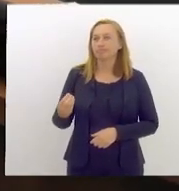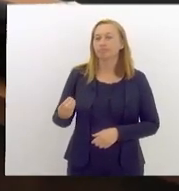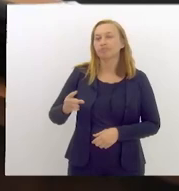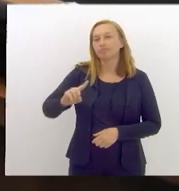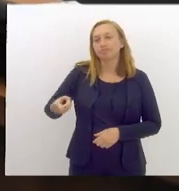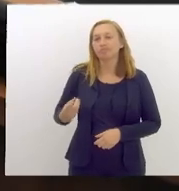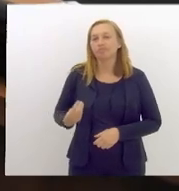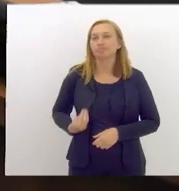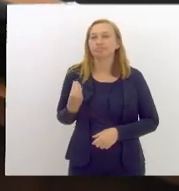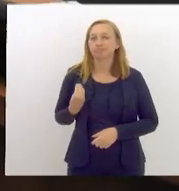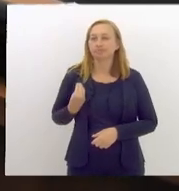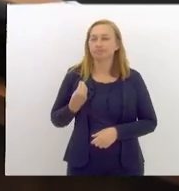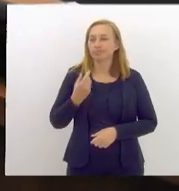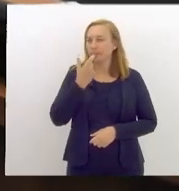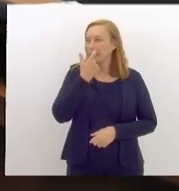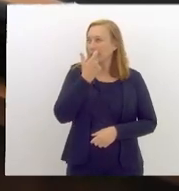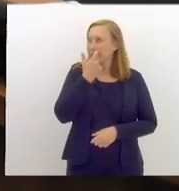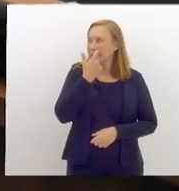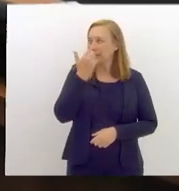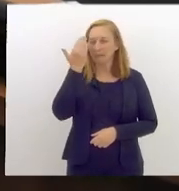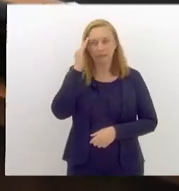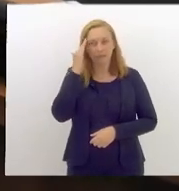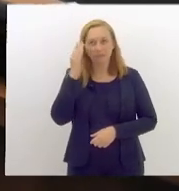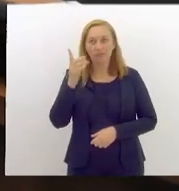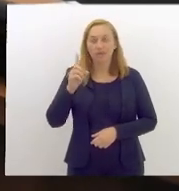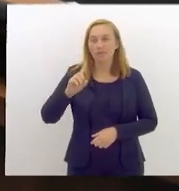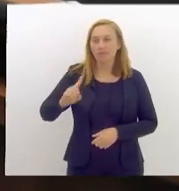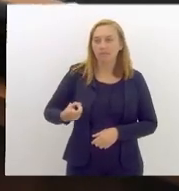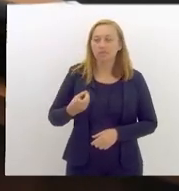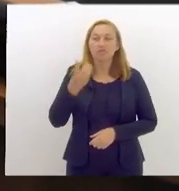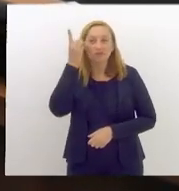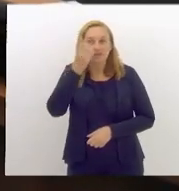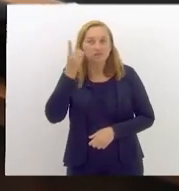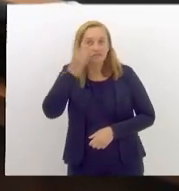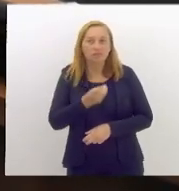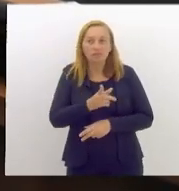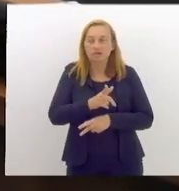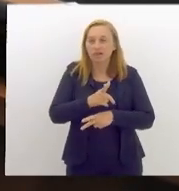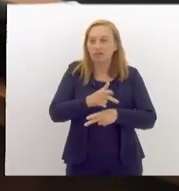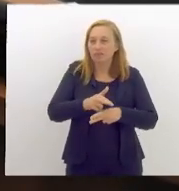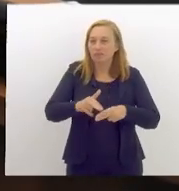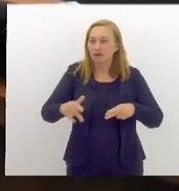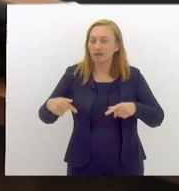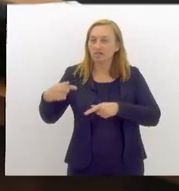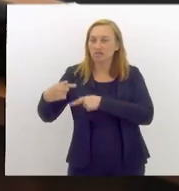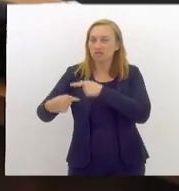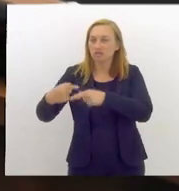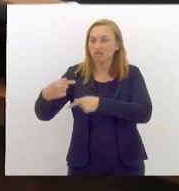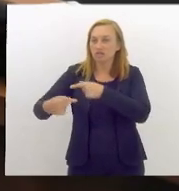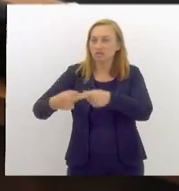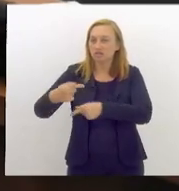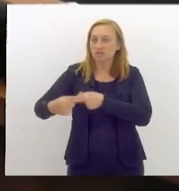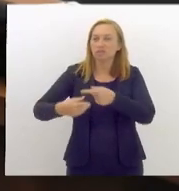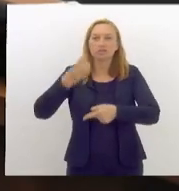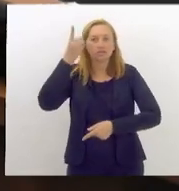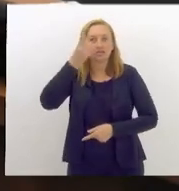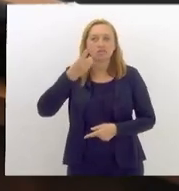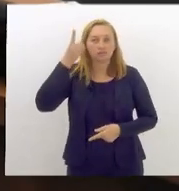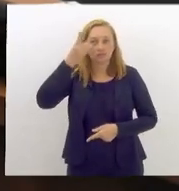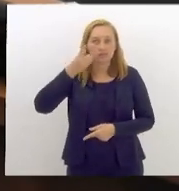meu vida eu entendi que seria um mil deputados então seriam várias gerações de Deputados para